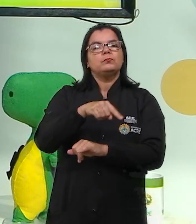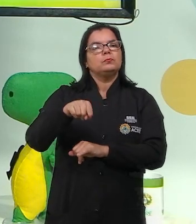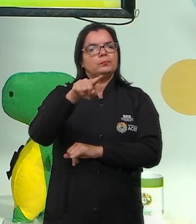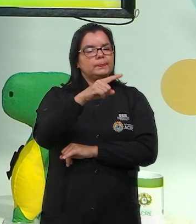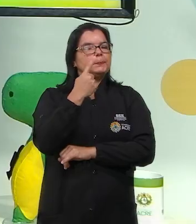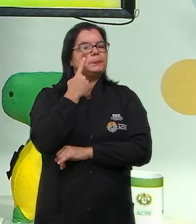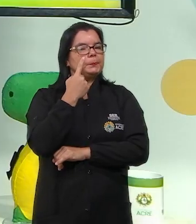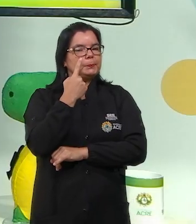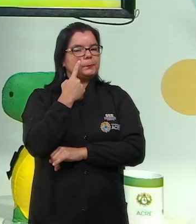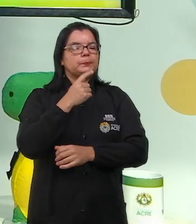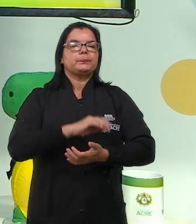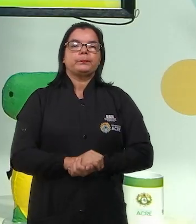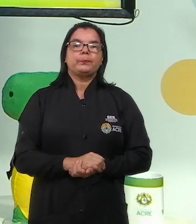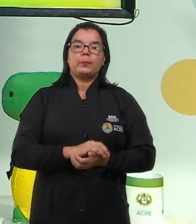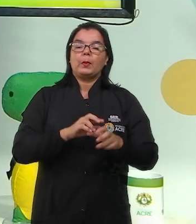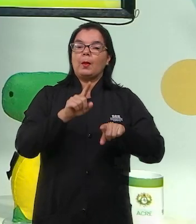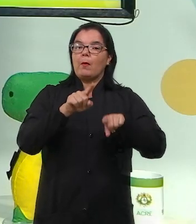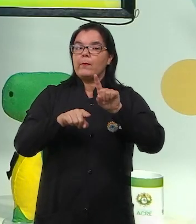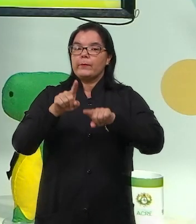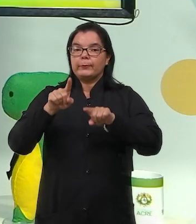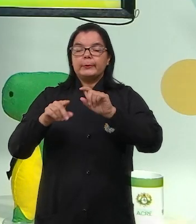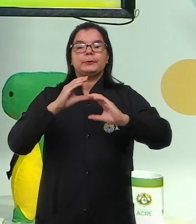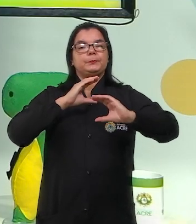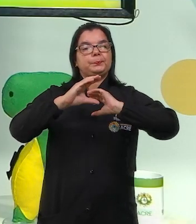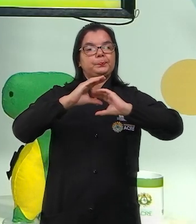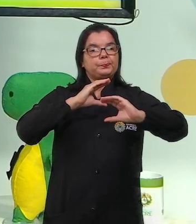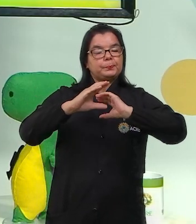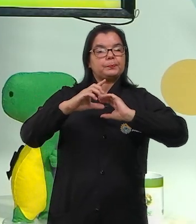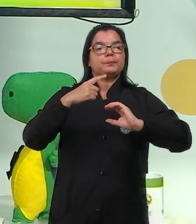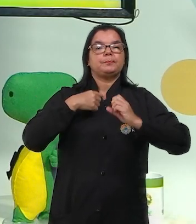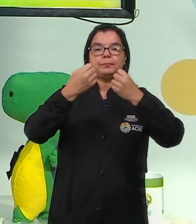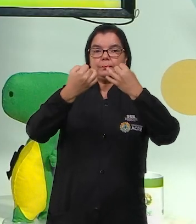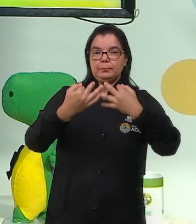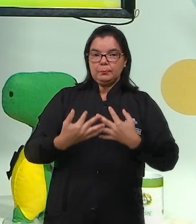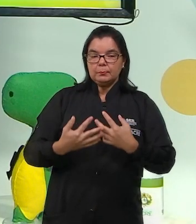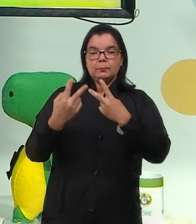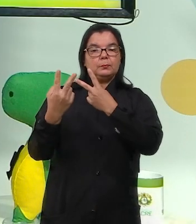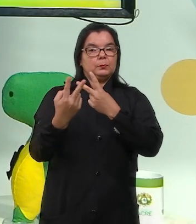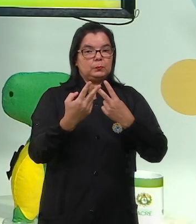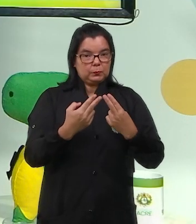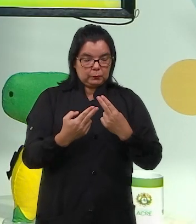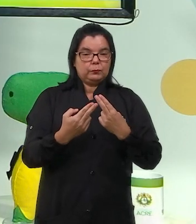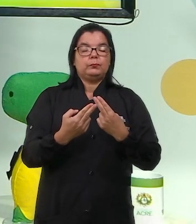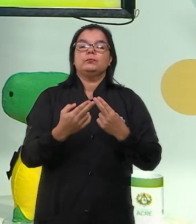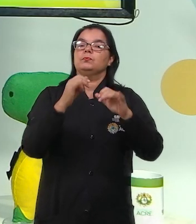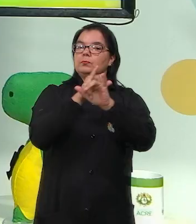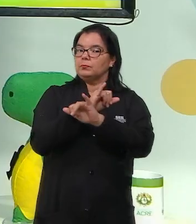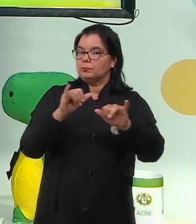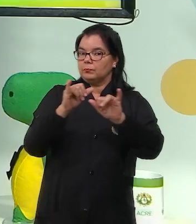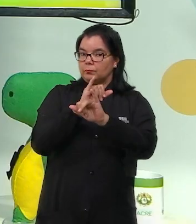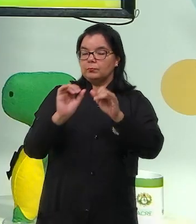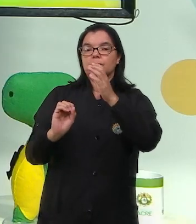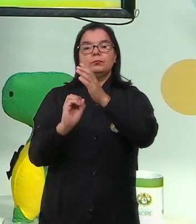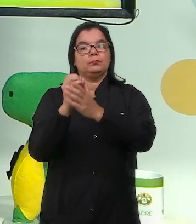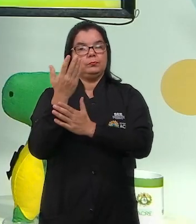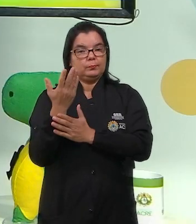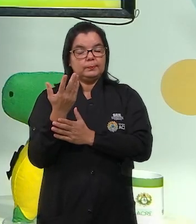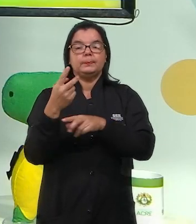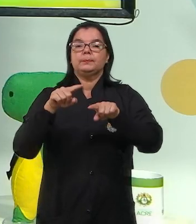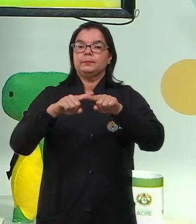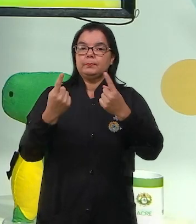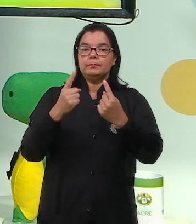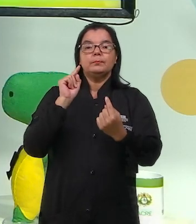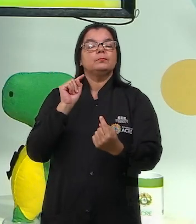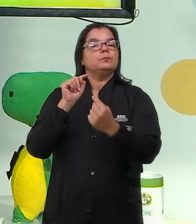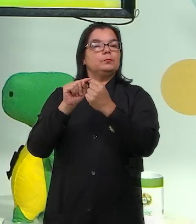prestar atenção que vários canais de comunicação vão falar da mesma notícia, do mesmo acontecimento, do mesmo